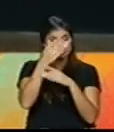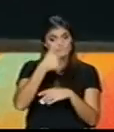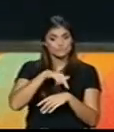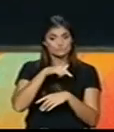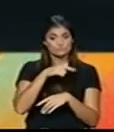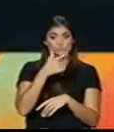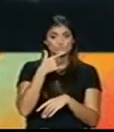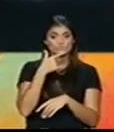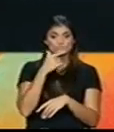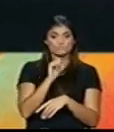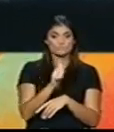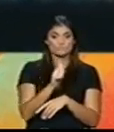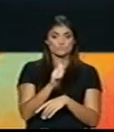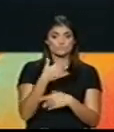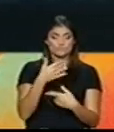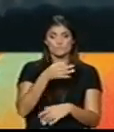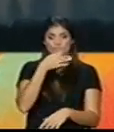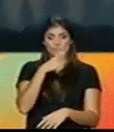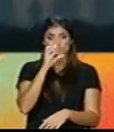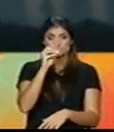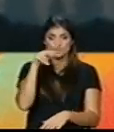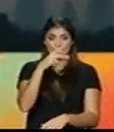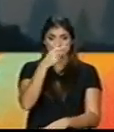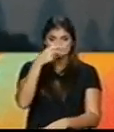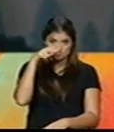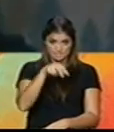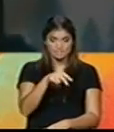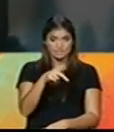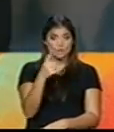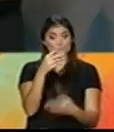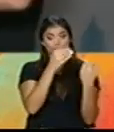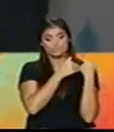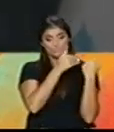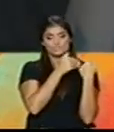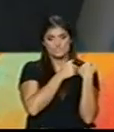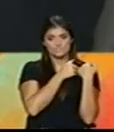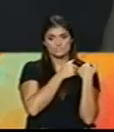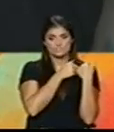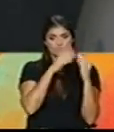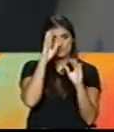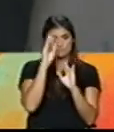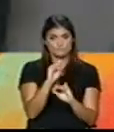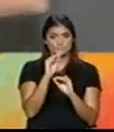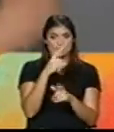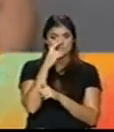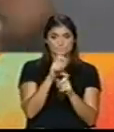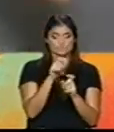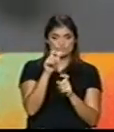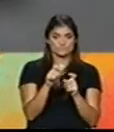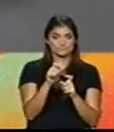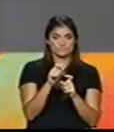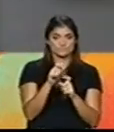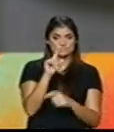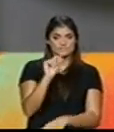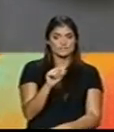possibilidade de editar, que isto é em direto, e vou falar com o Jonathan. Oh, Jonathan, és um dos responsáveis, então, por dar a formação aqui às pessoas, e está